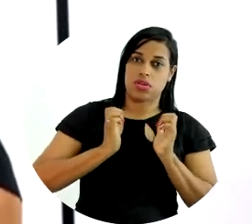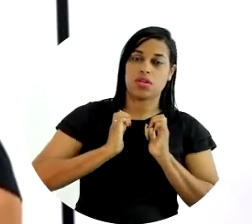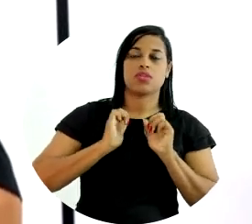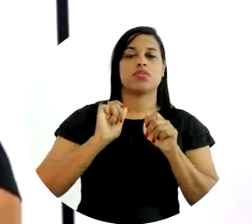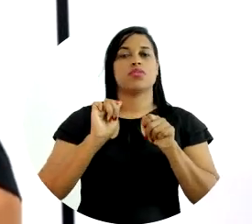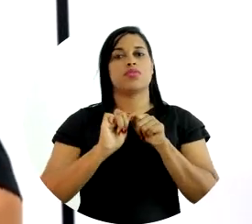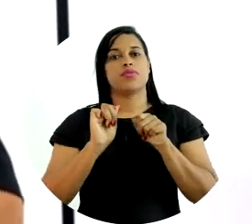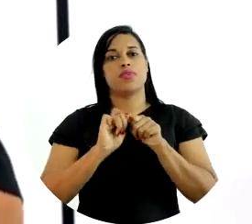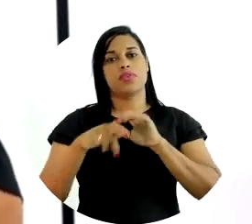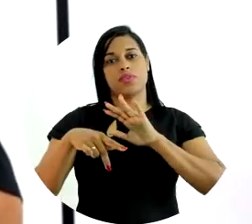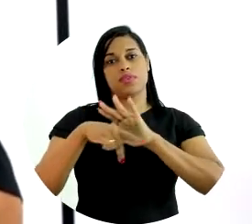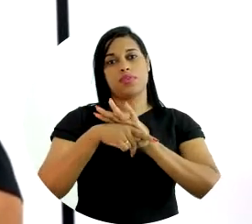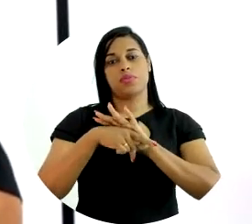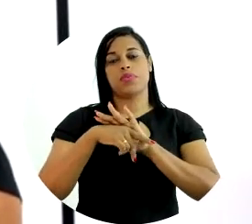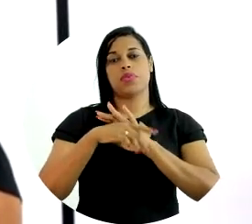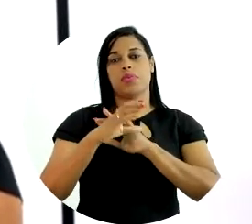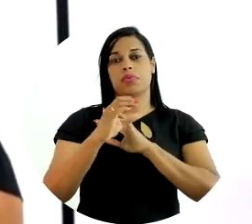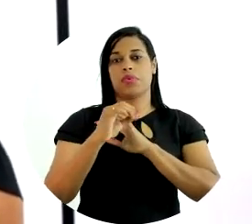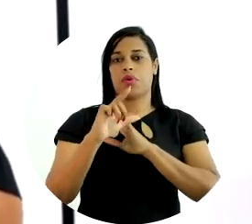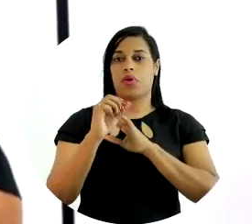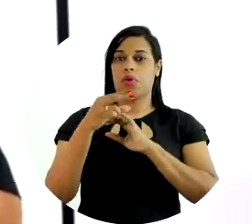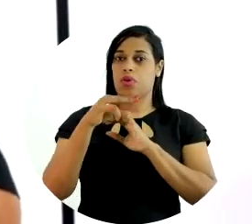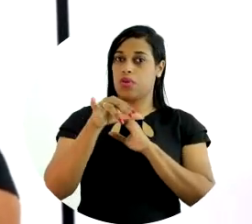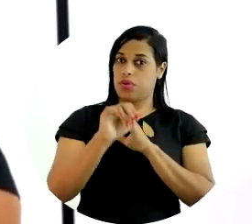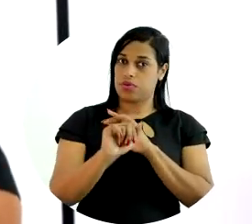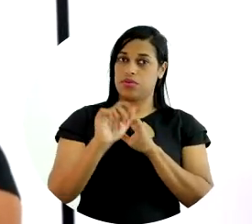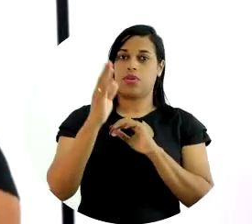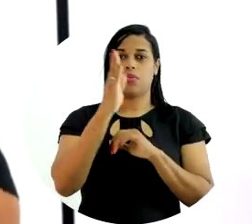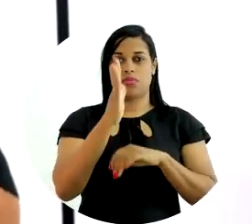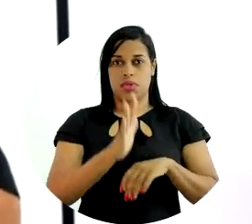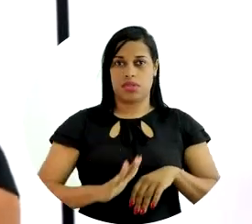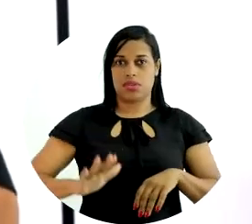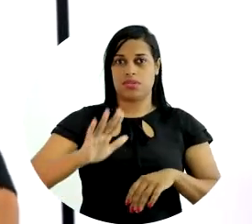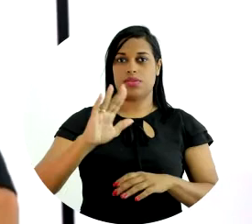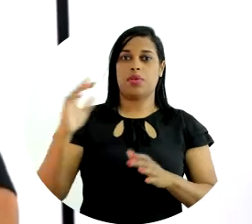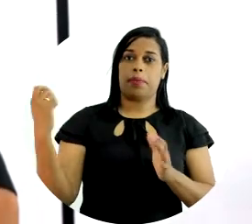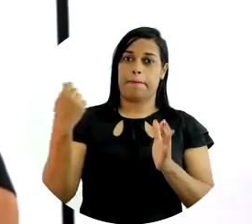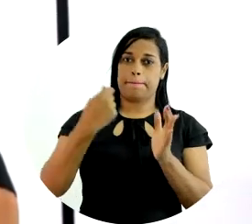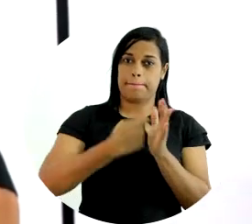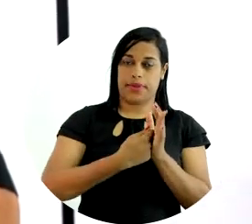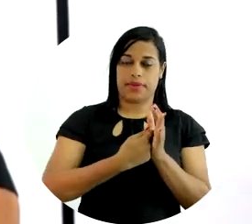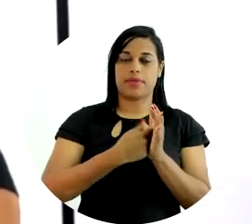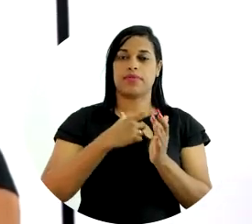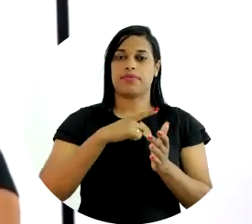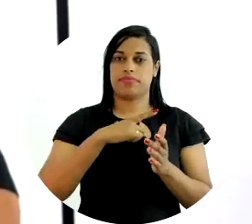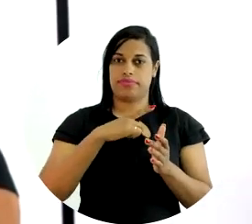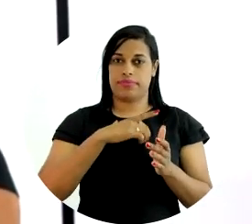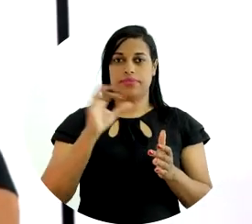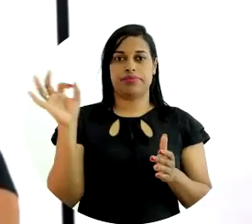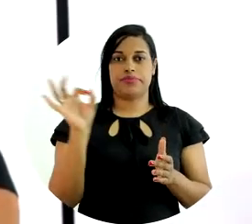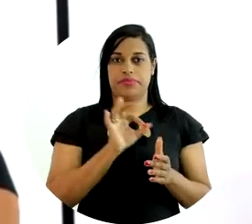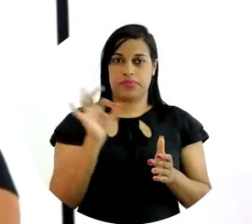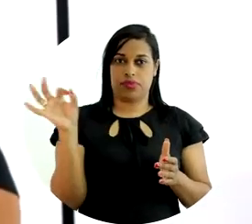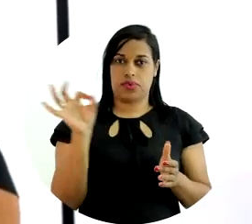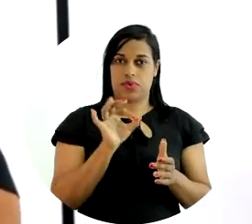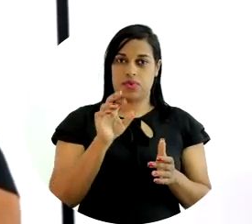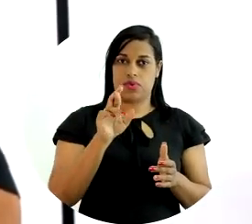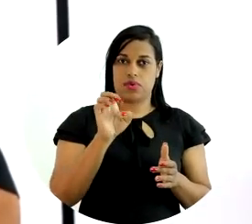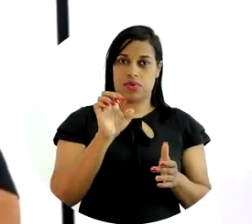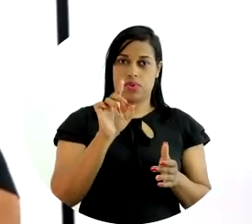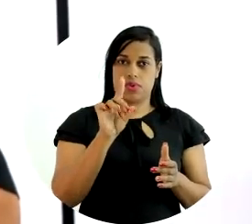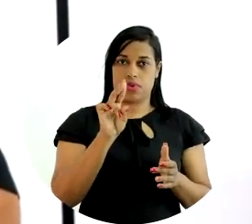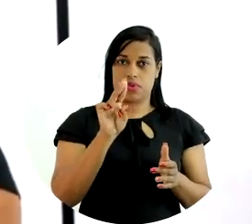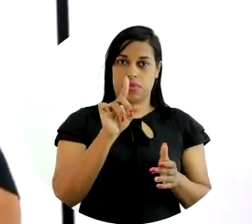riquezas produzidas na colômbia o brasil ponto comum e pagar um imposto